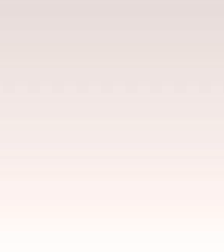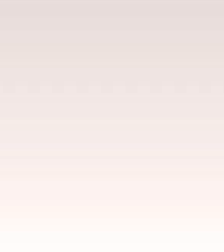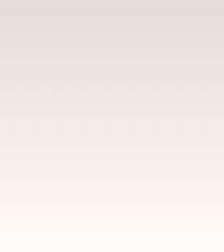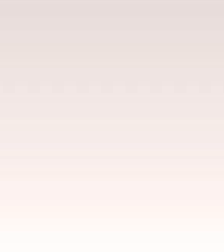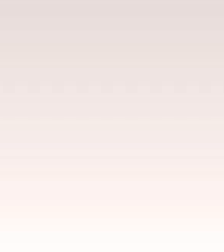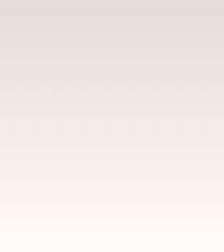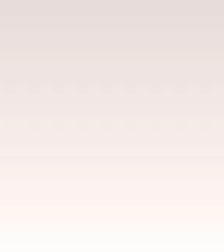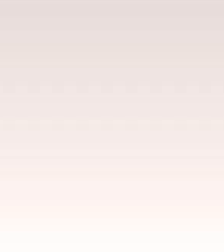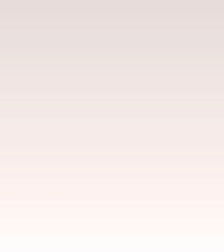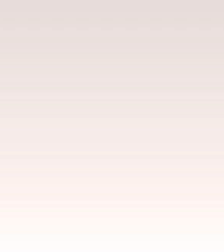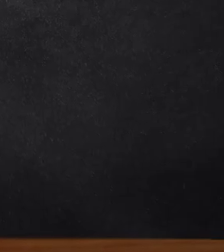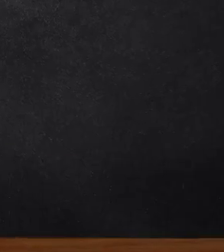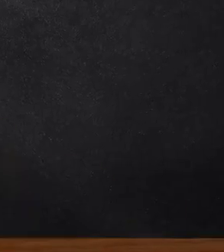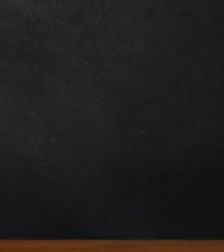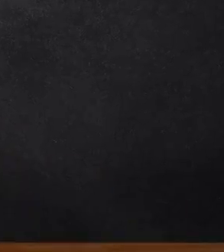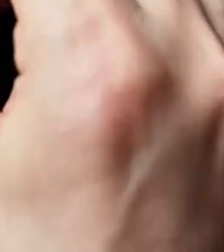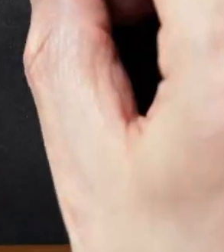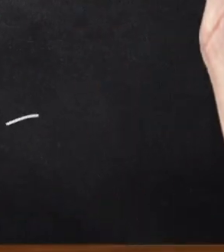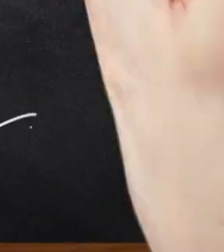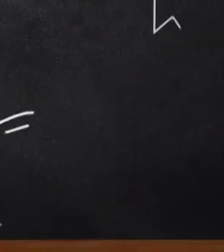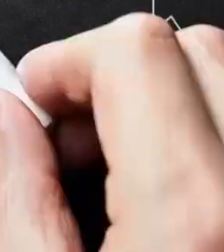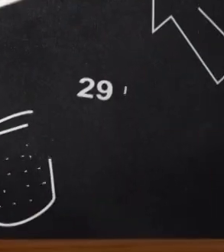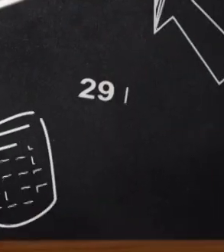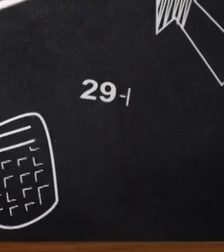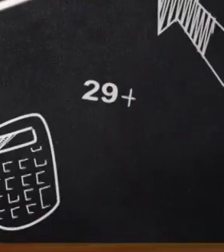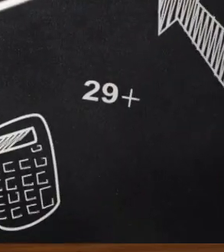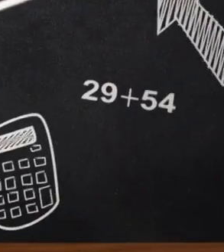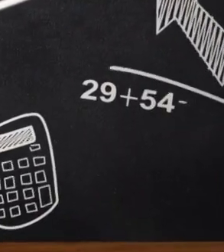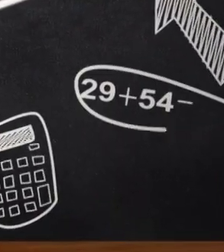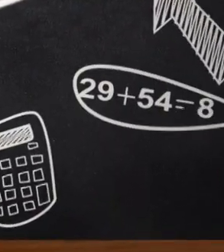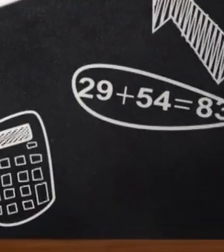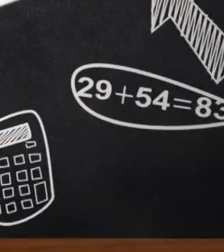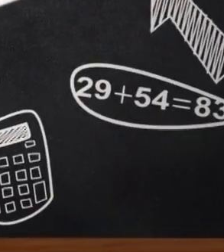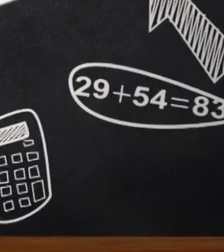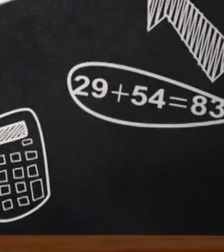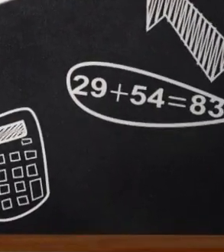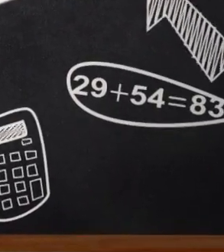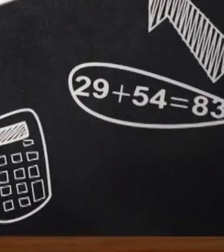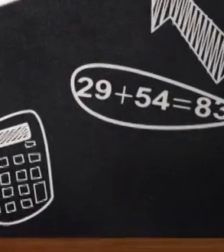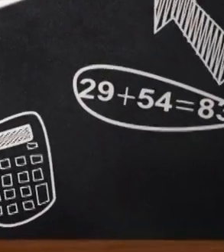figura hipérbato. Olha só esse exemplo clássico aí na sua telinha.